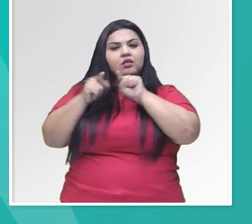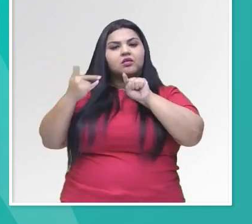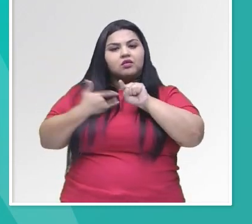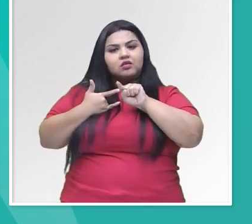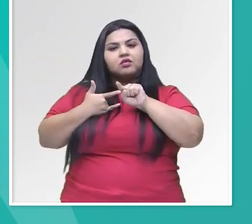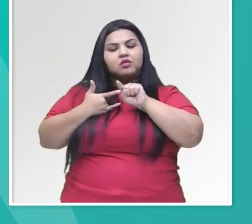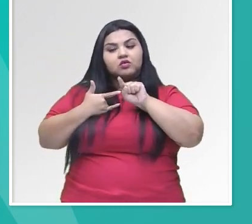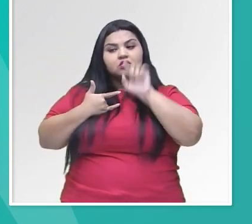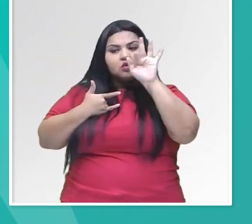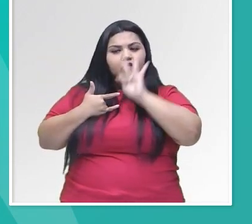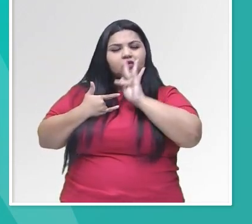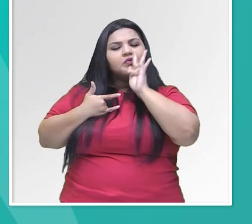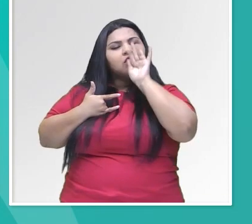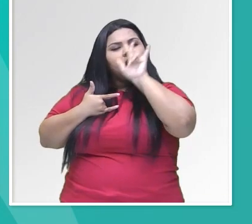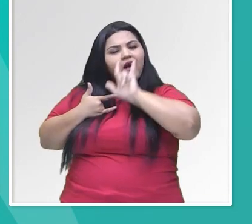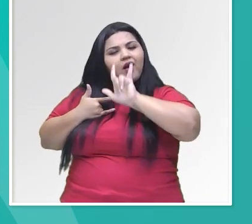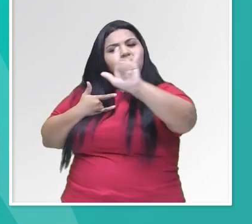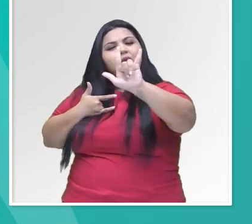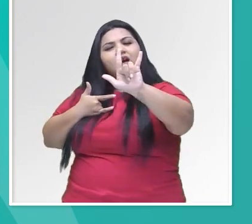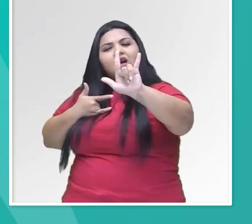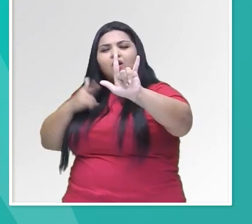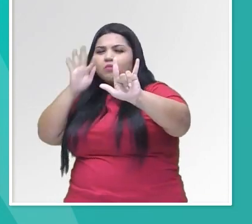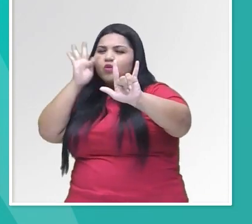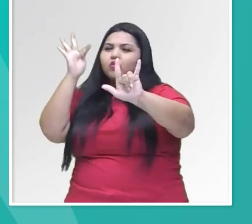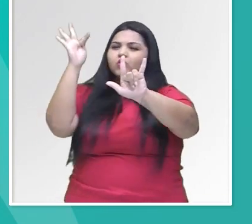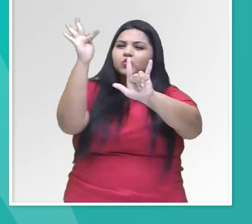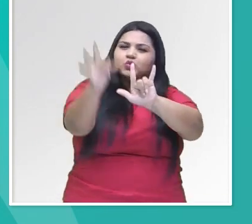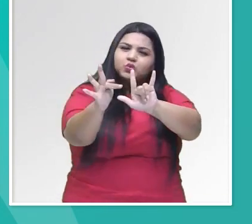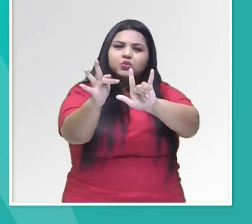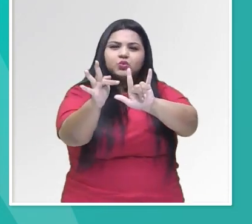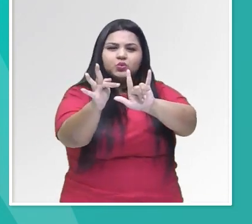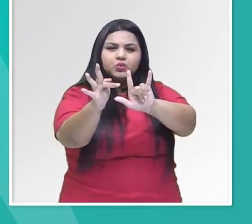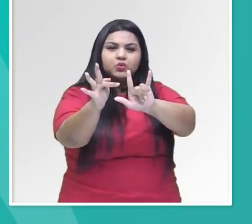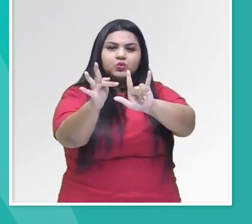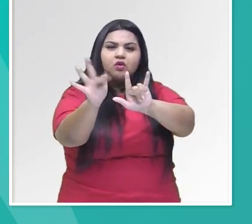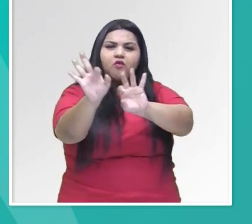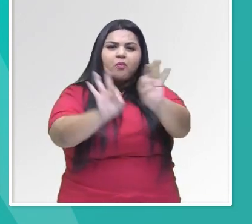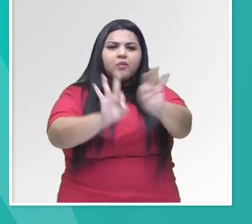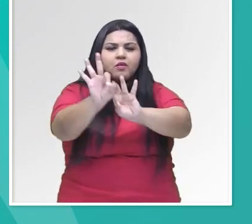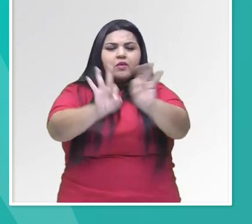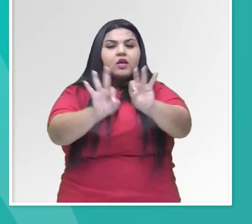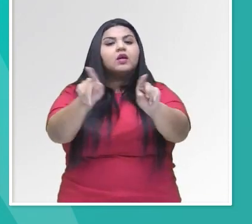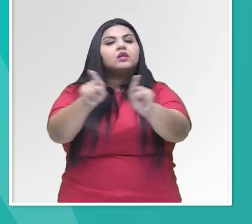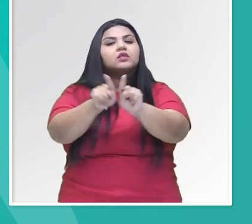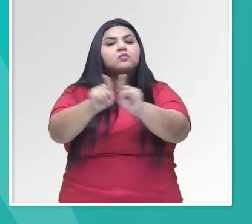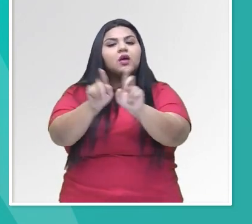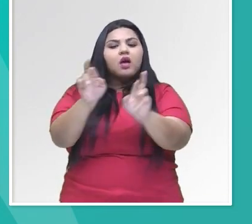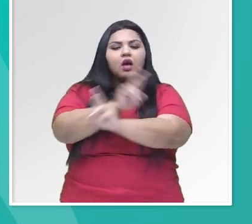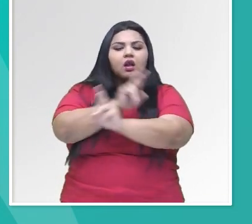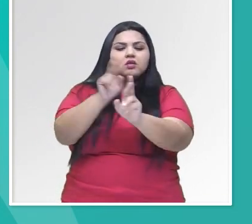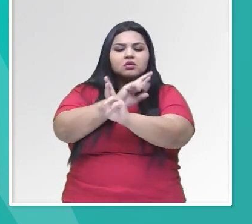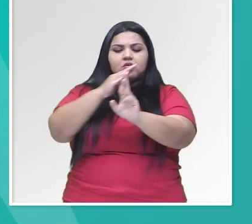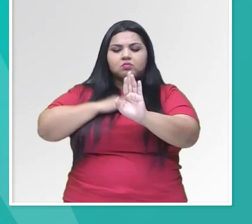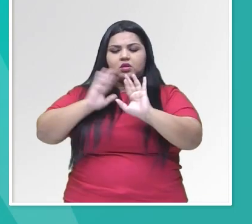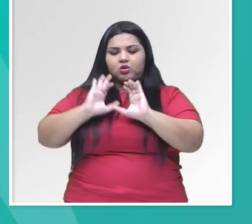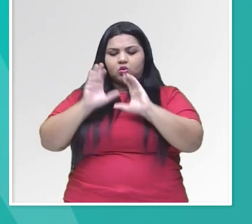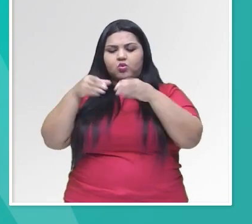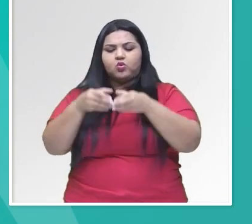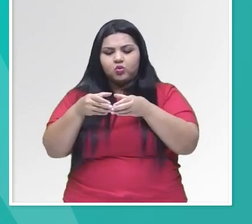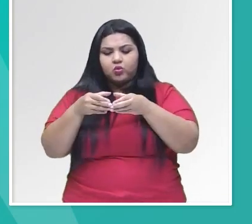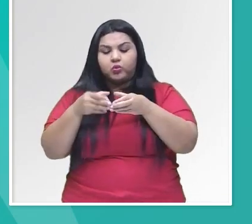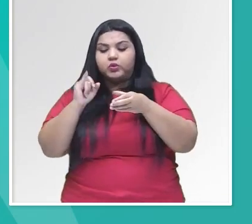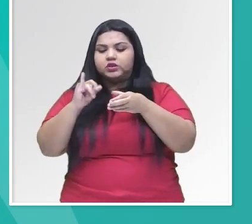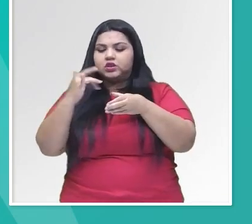este futuro, vou preparar este futuro. Também em relação à minha comunidade. Se eu